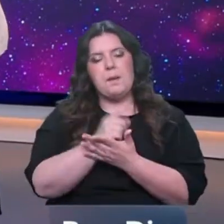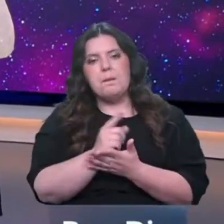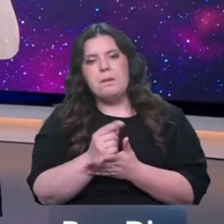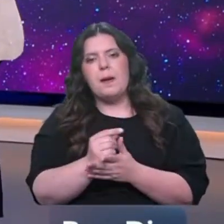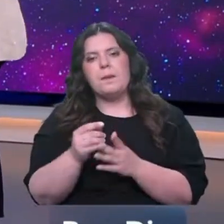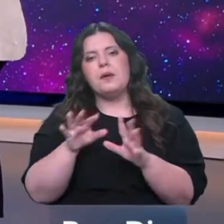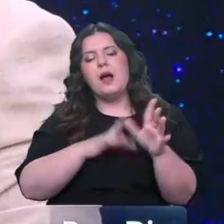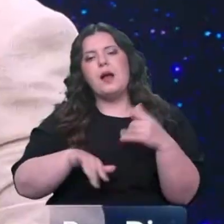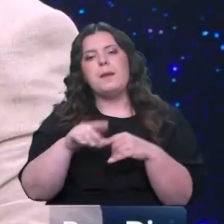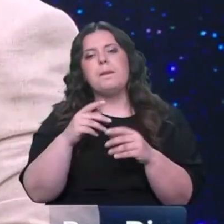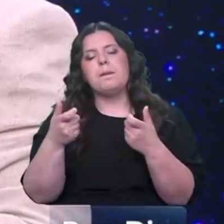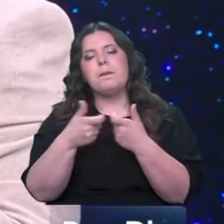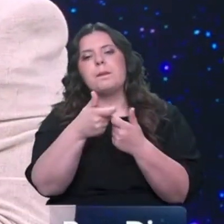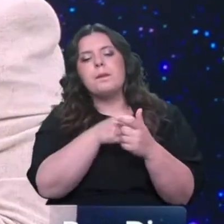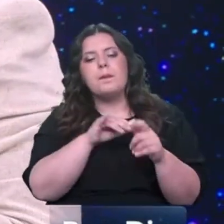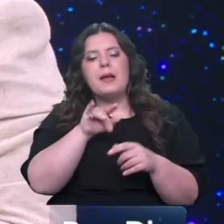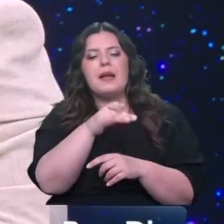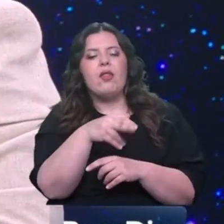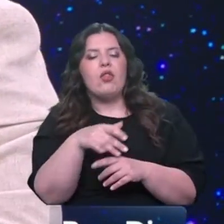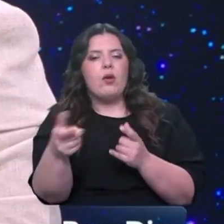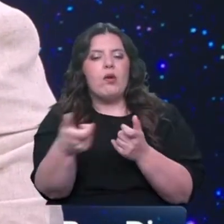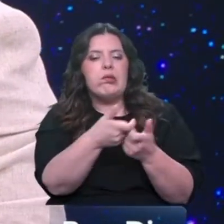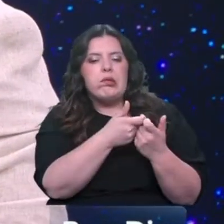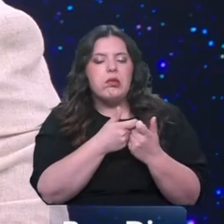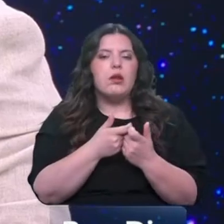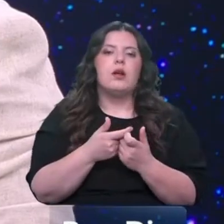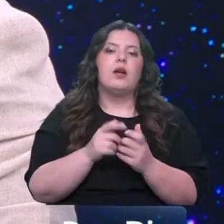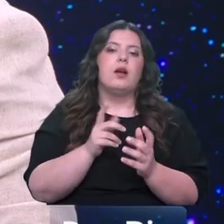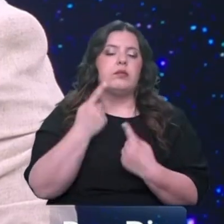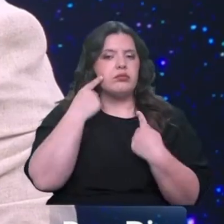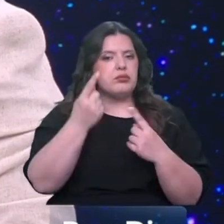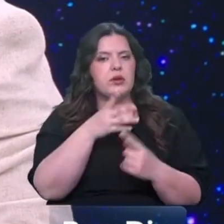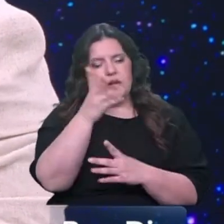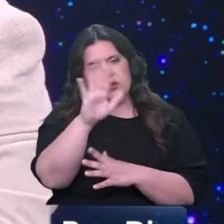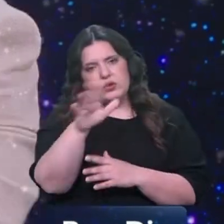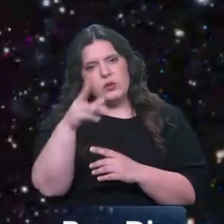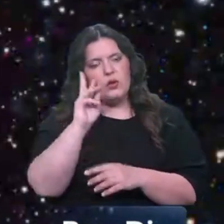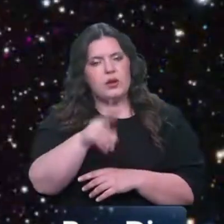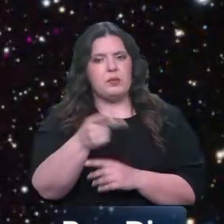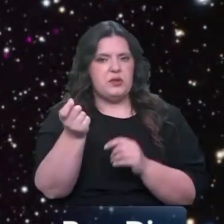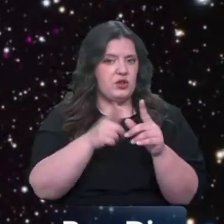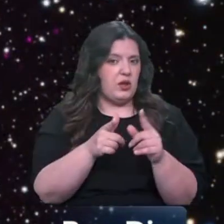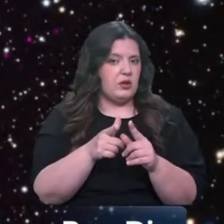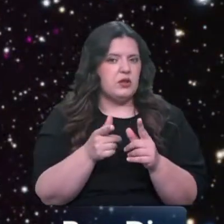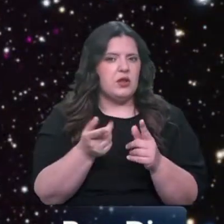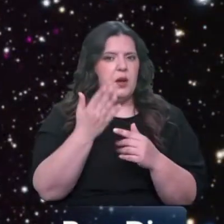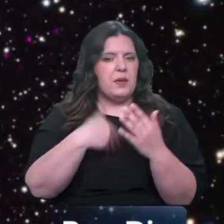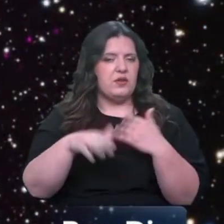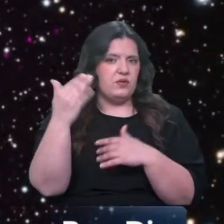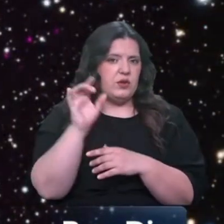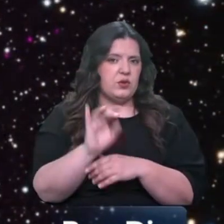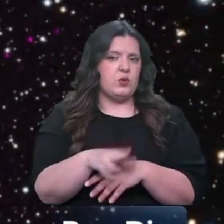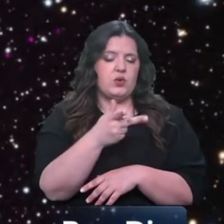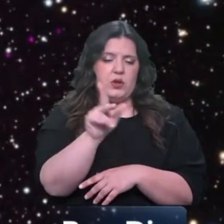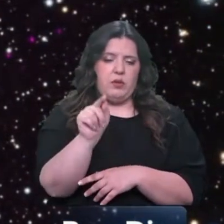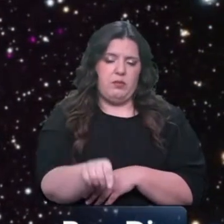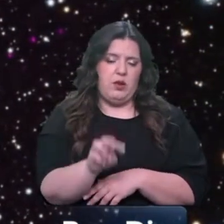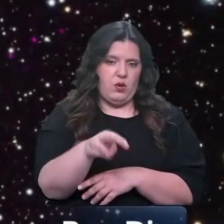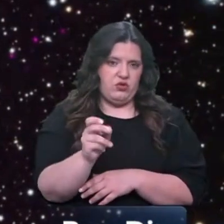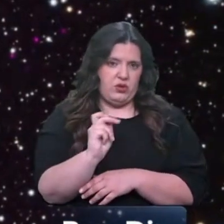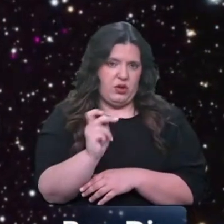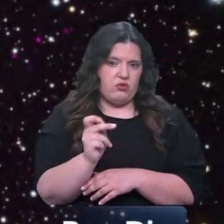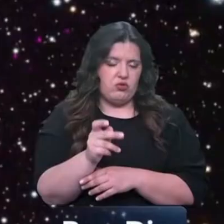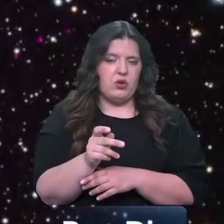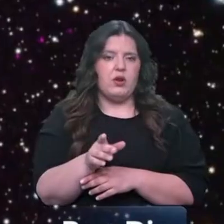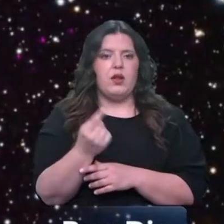campos magnéticos. A grande revelação deste estudo é que os cientistas depois olharam para estrelas ligeiramente mais velhas do que os 100 milhões de anos e